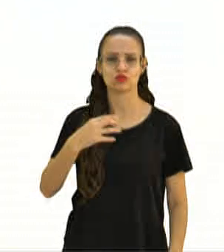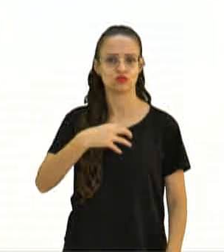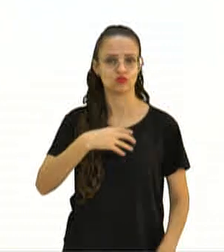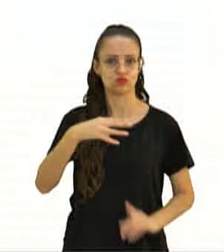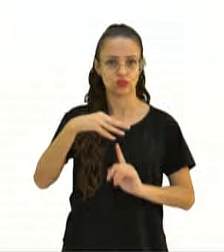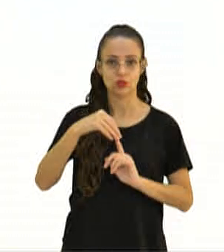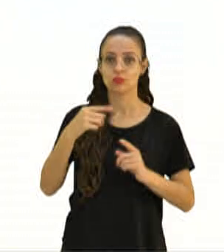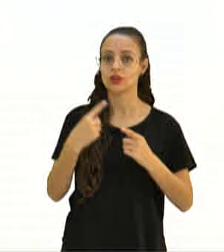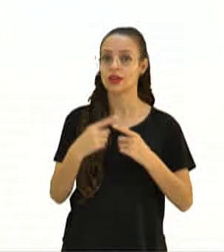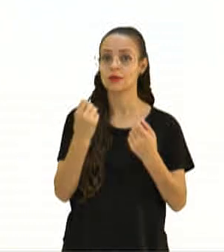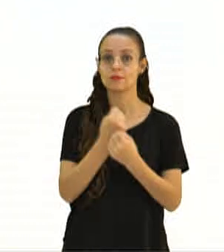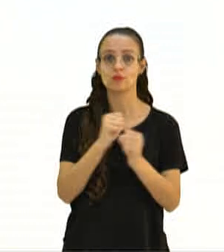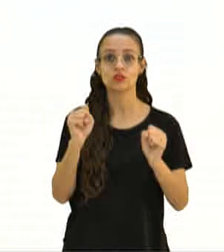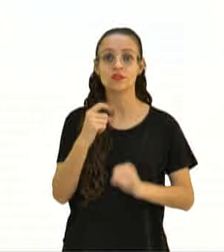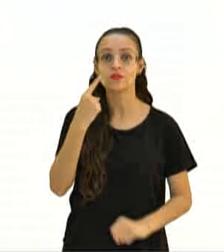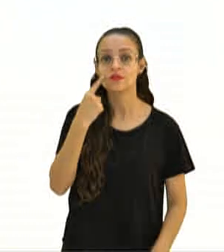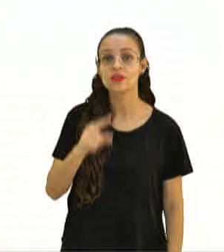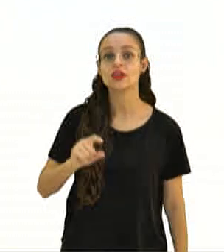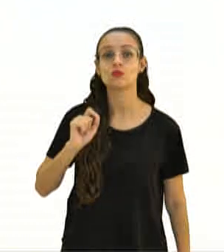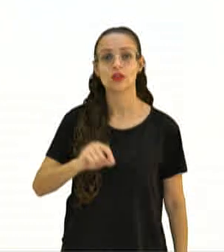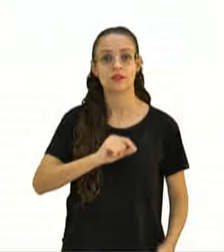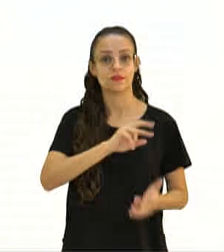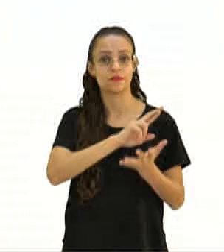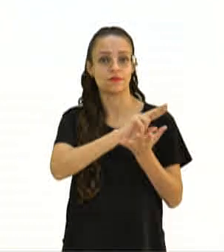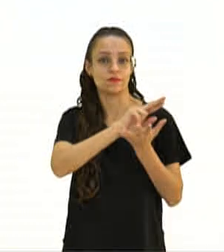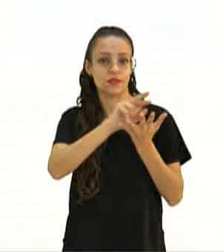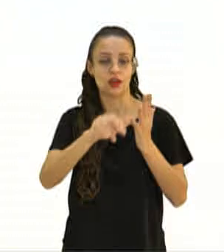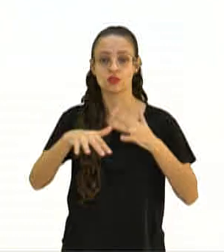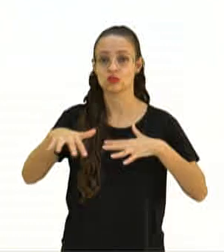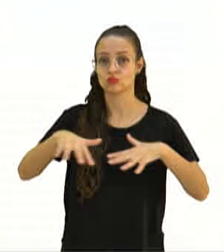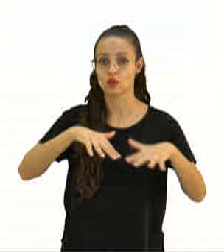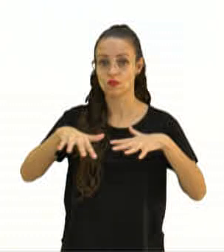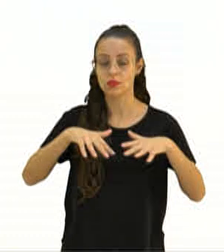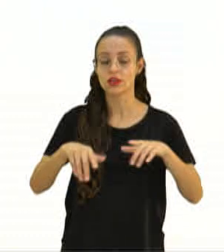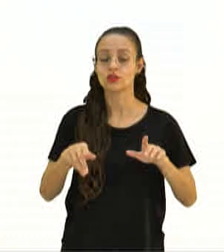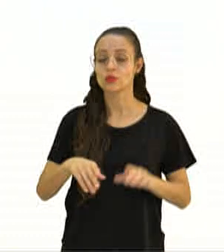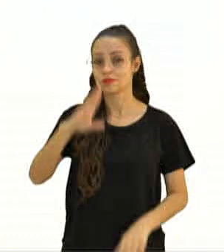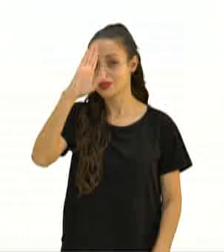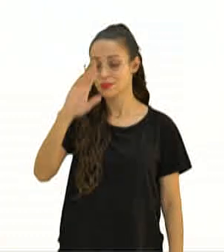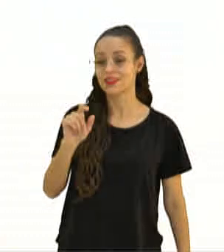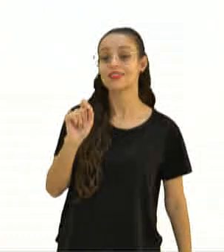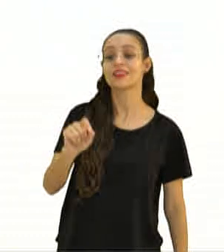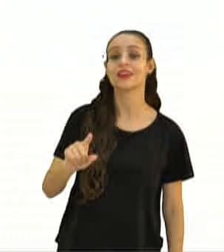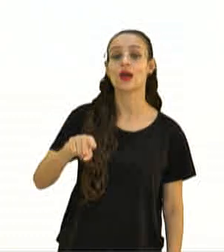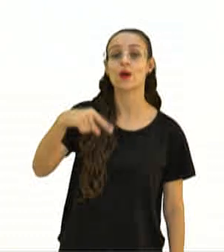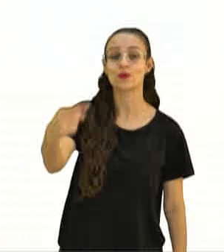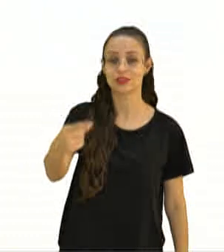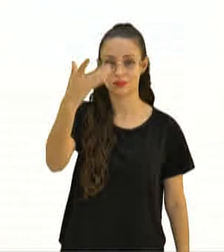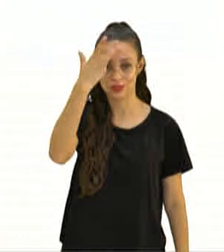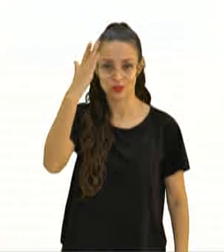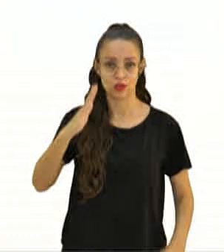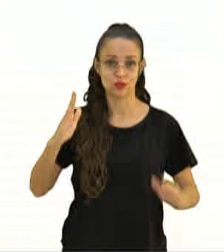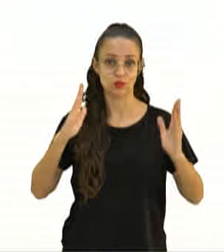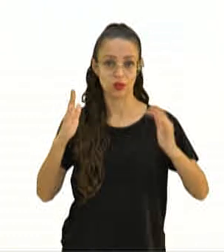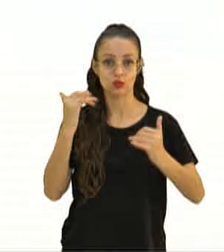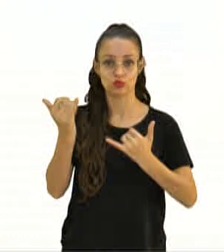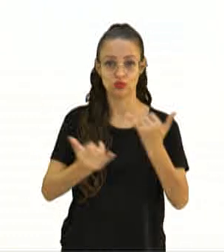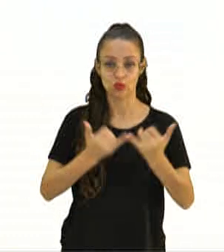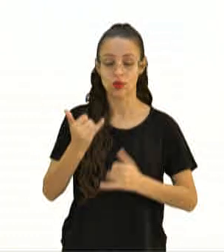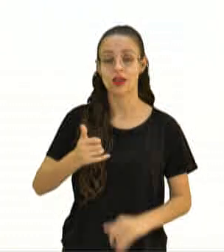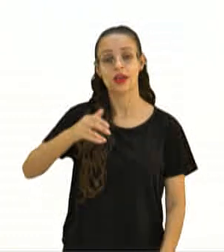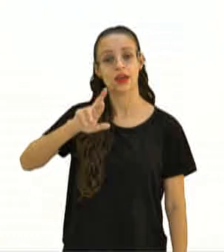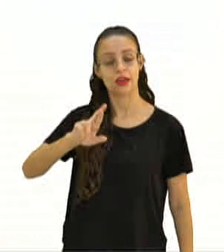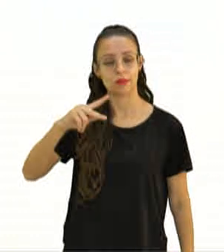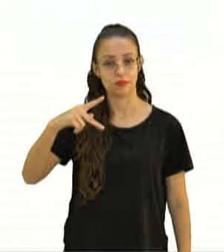é impossível prever vários movimentos, principalmente os movimentos do adversário, durante o jogo. No